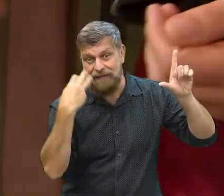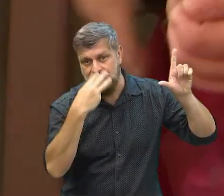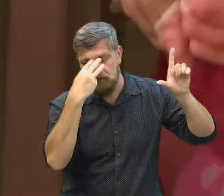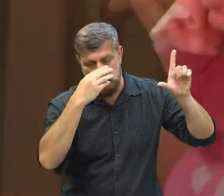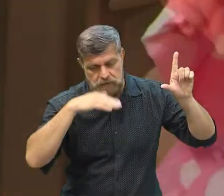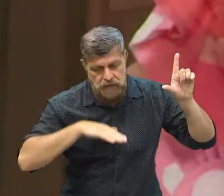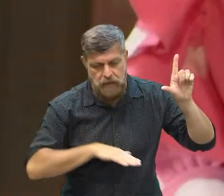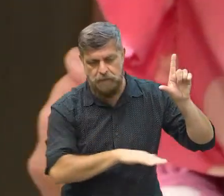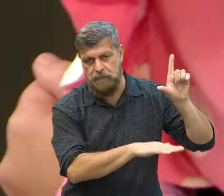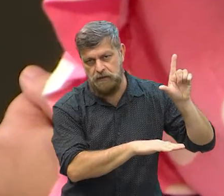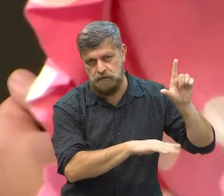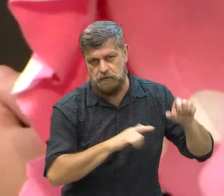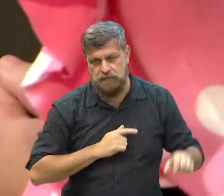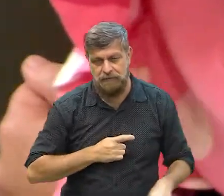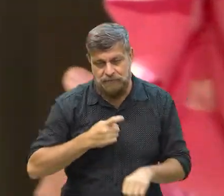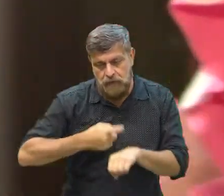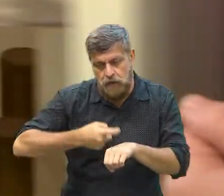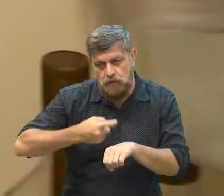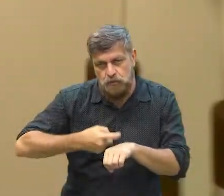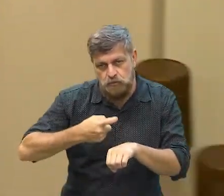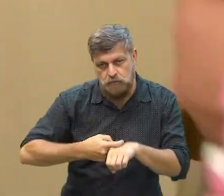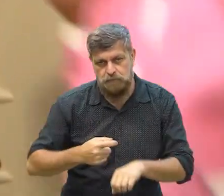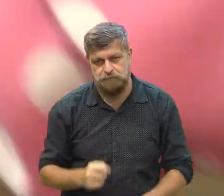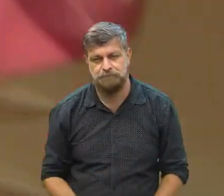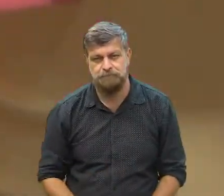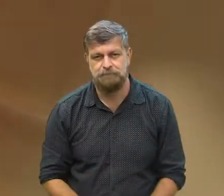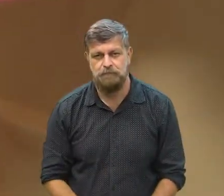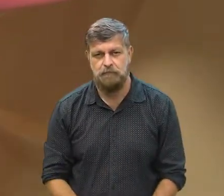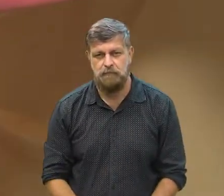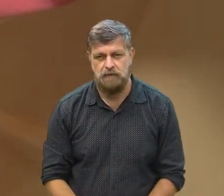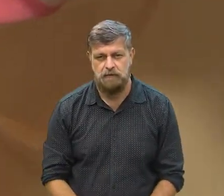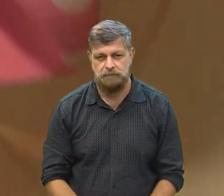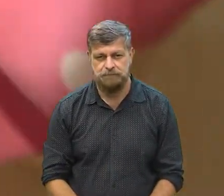geladeira, para endurecer um pouco.